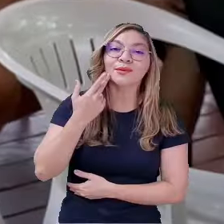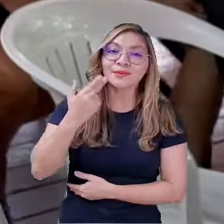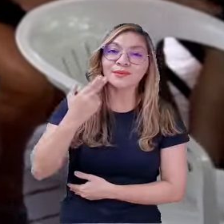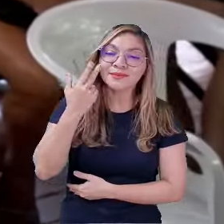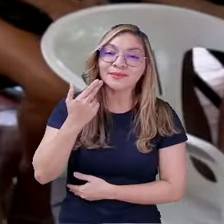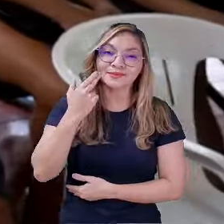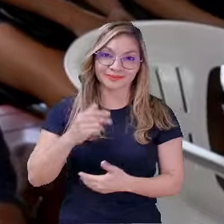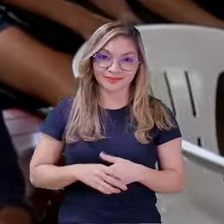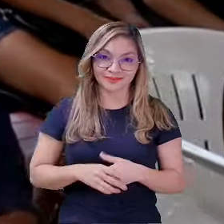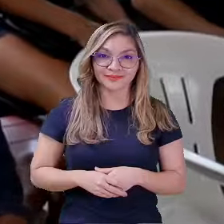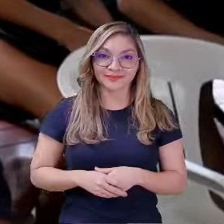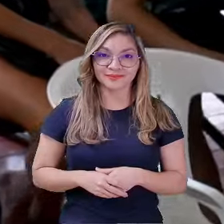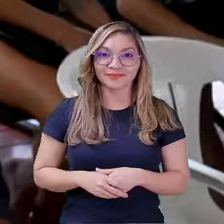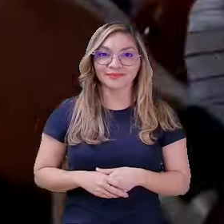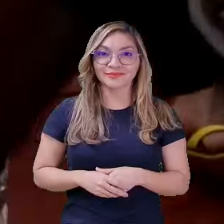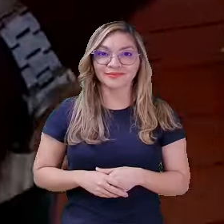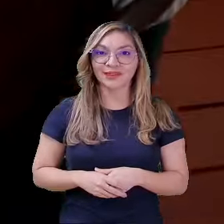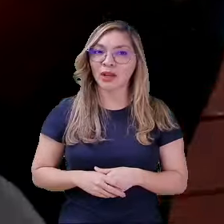o classificador já está cheio.